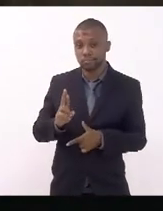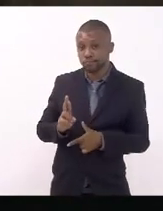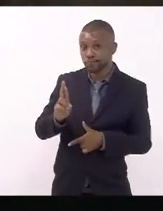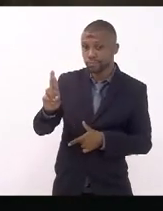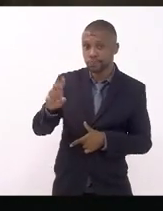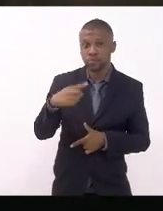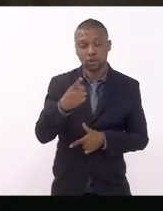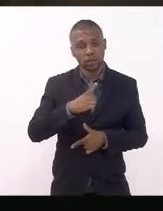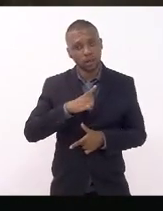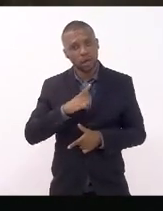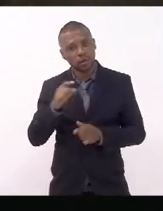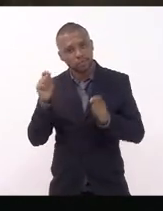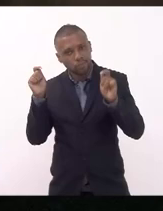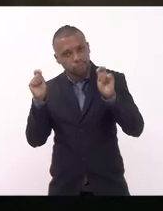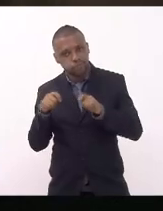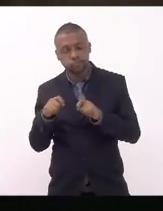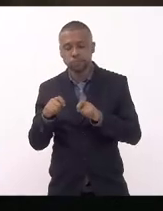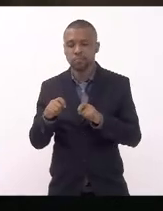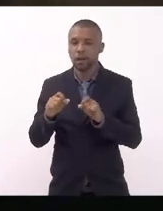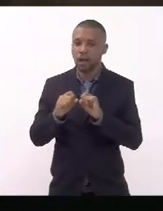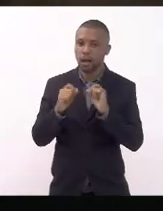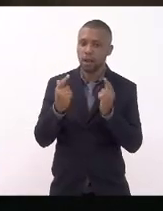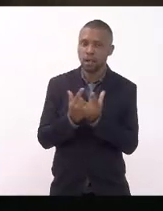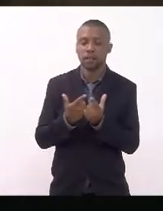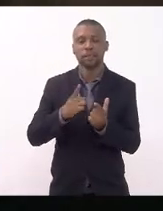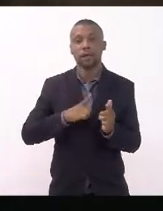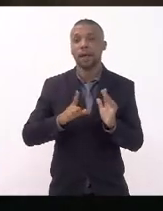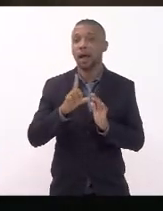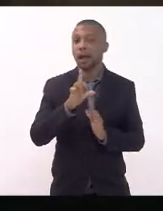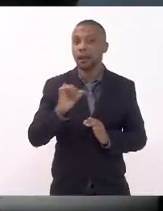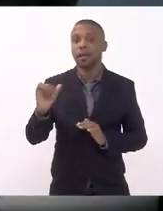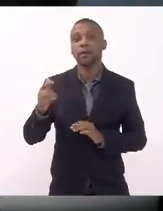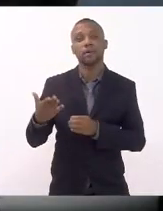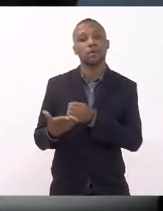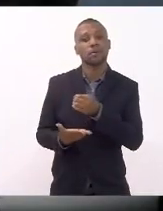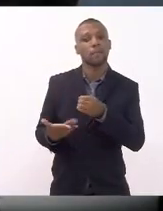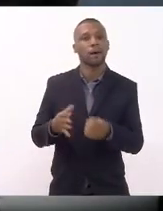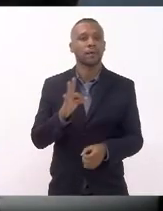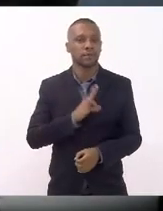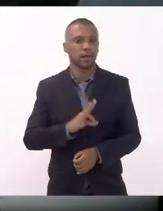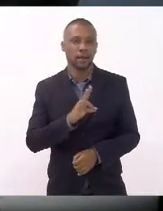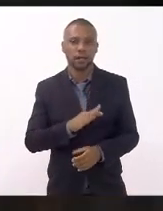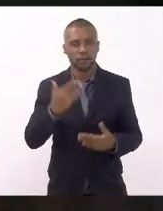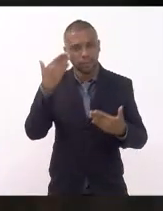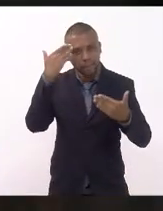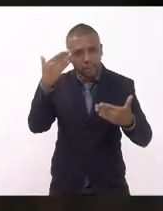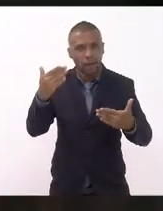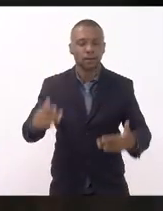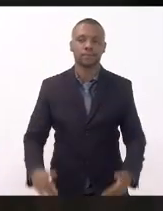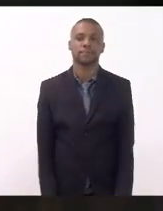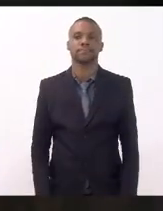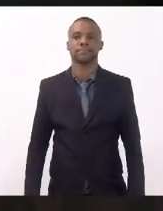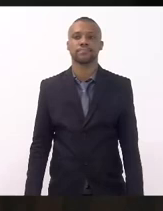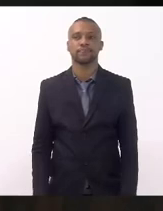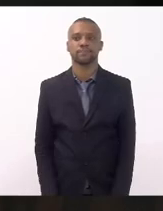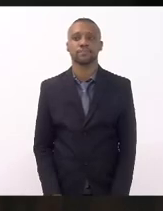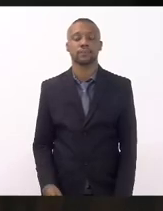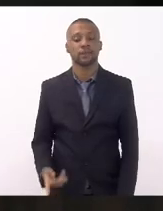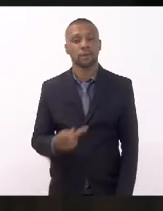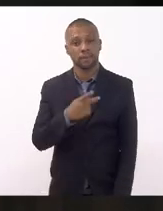tenha enviado a essa casa a lei do piso. Obrigada, deputada. A presidência